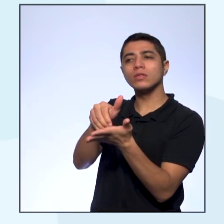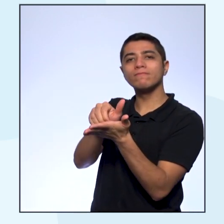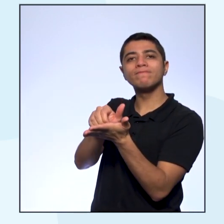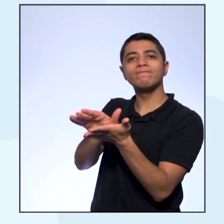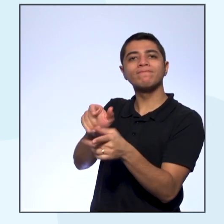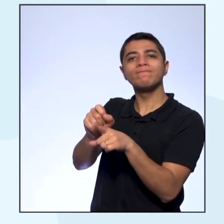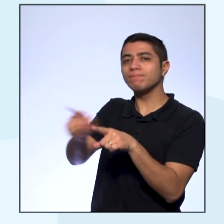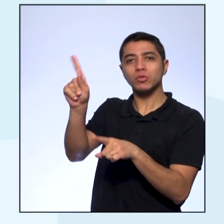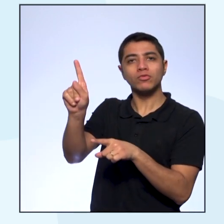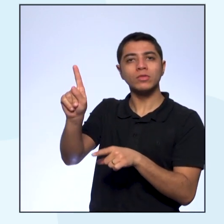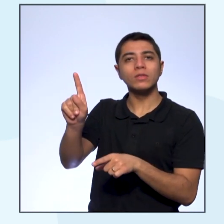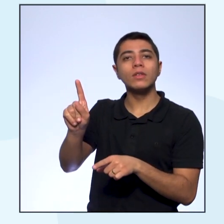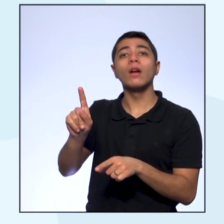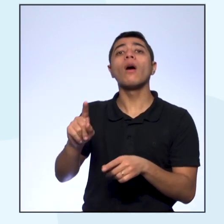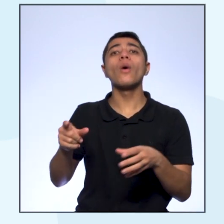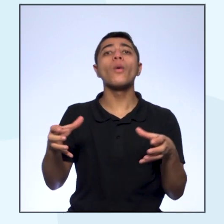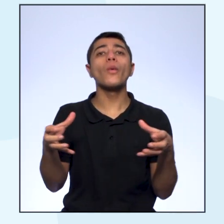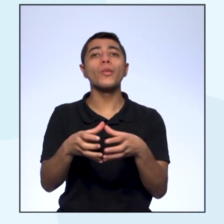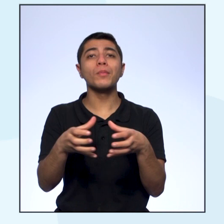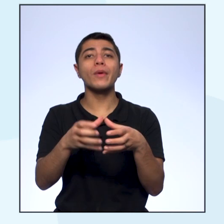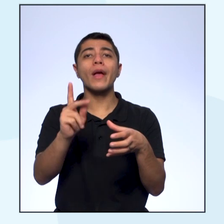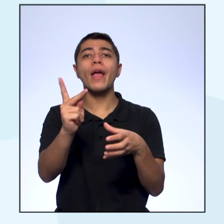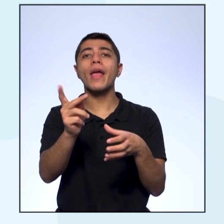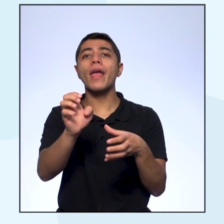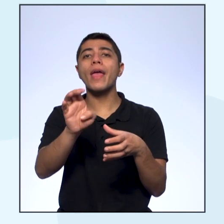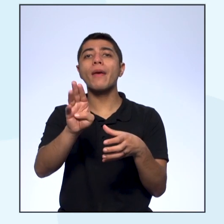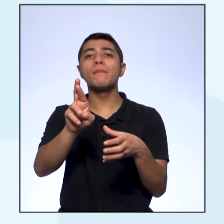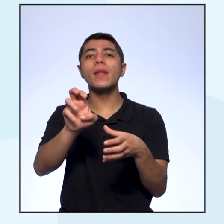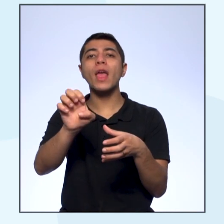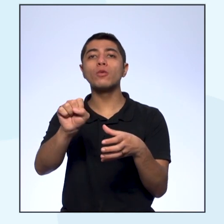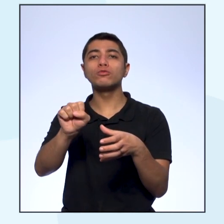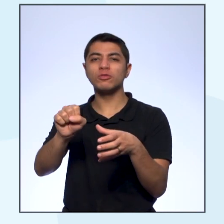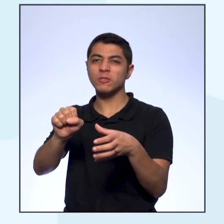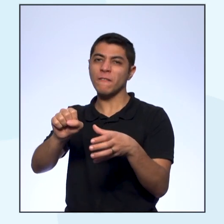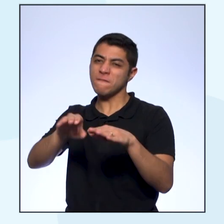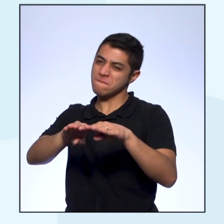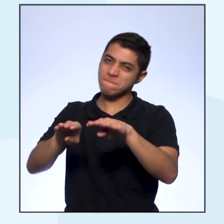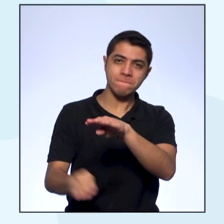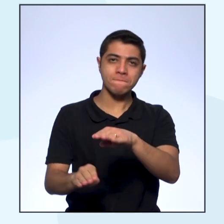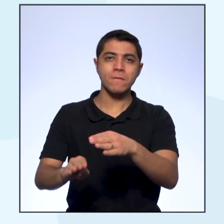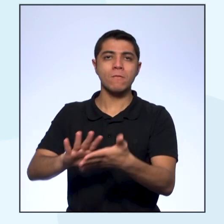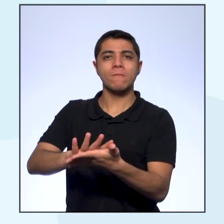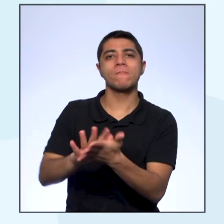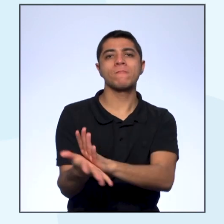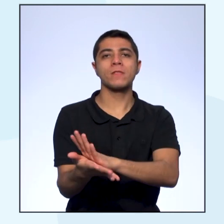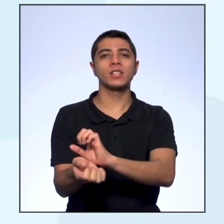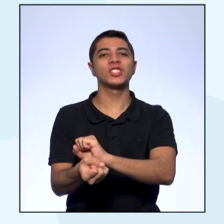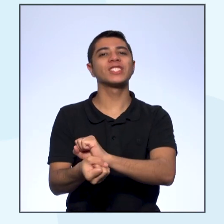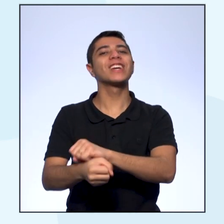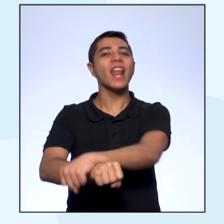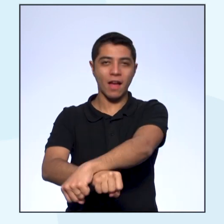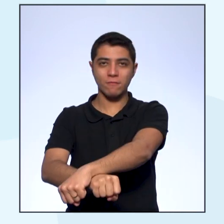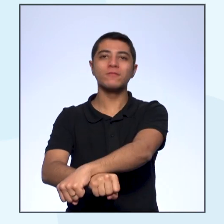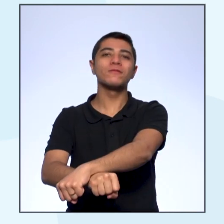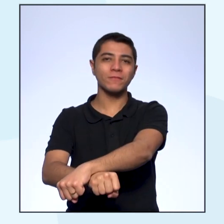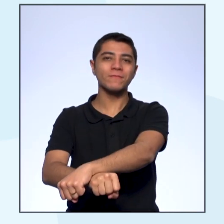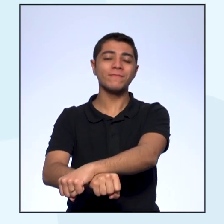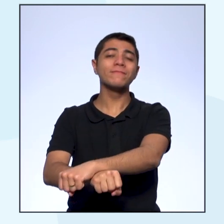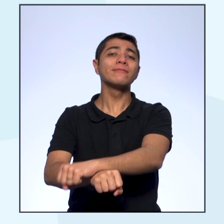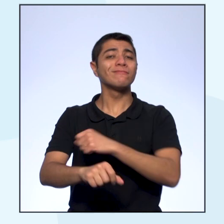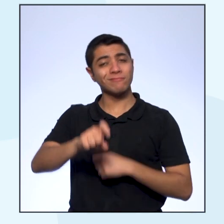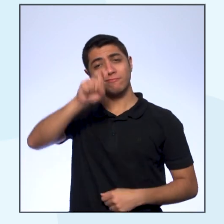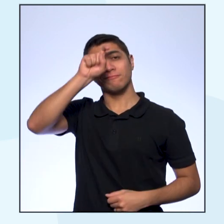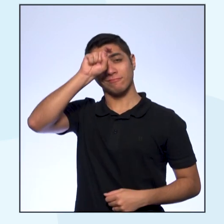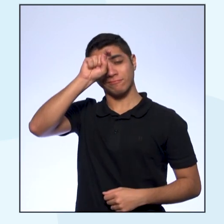do novo império aí, tá? Mas esse novo império, né, embora com colonialismo, expansão do